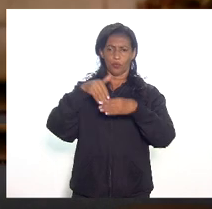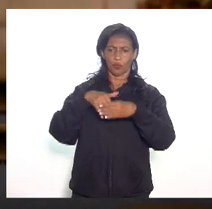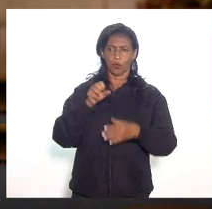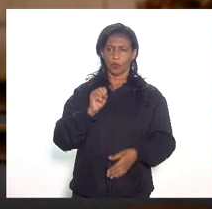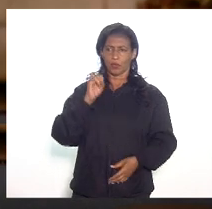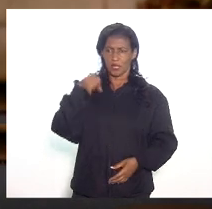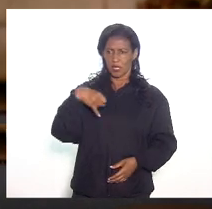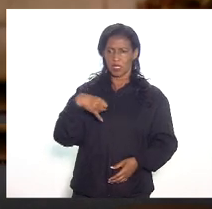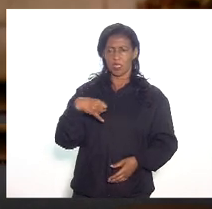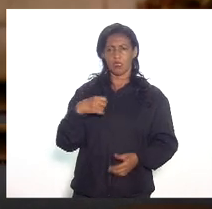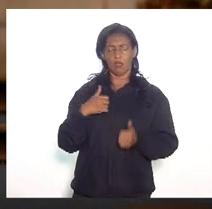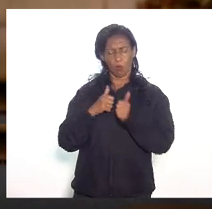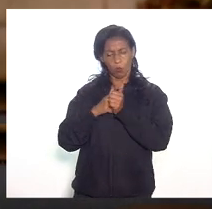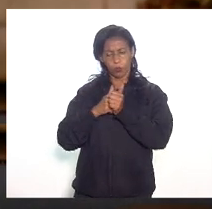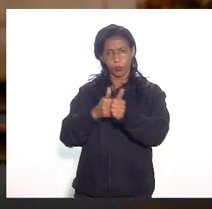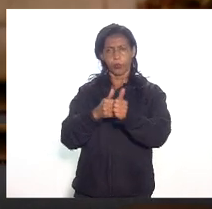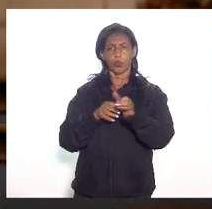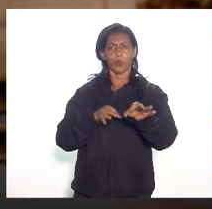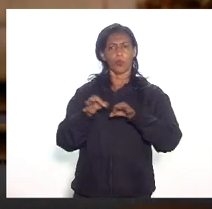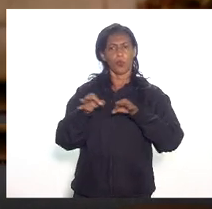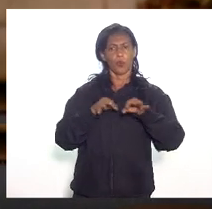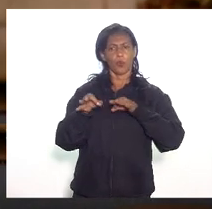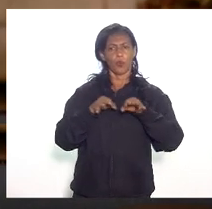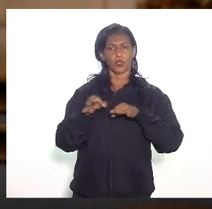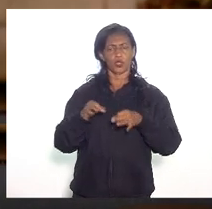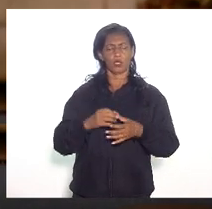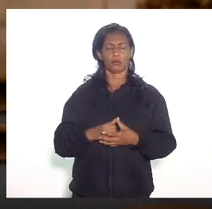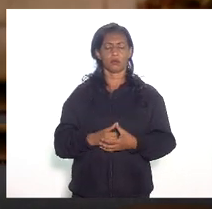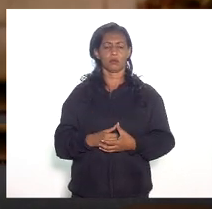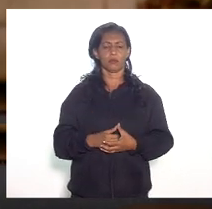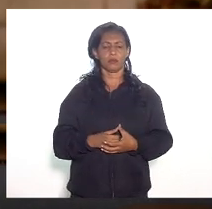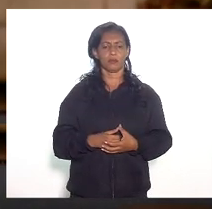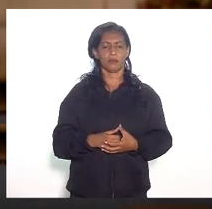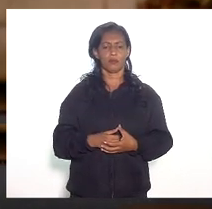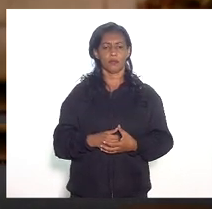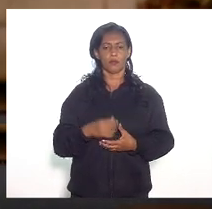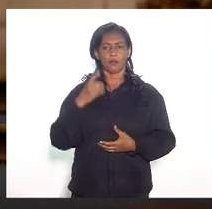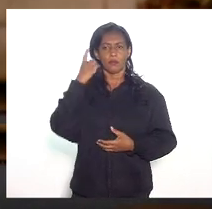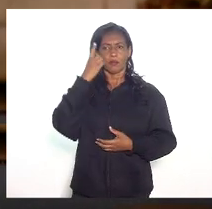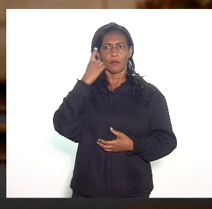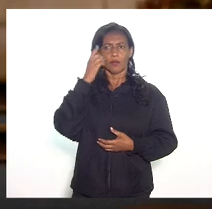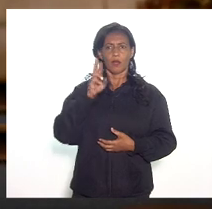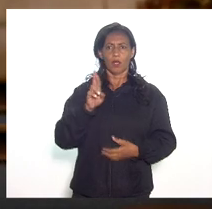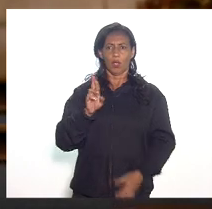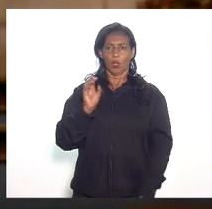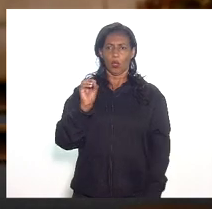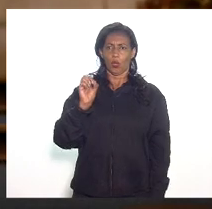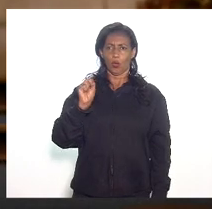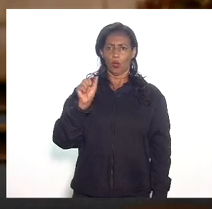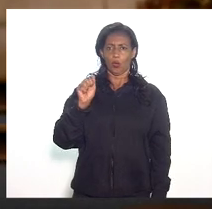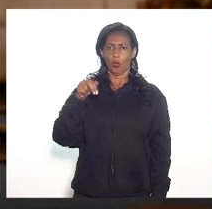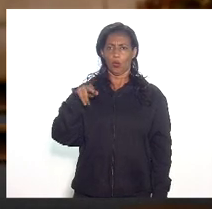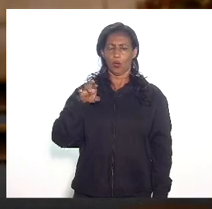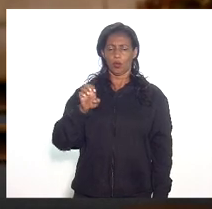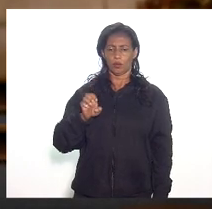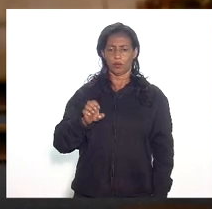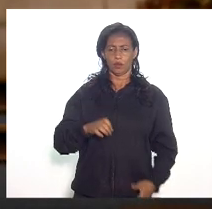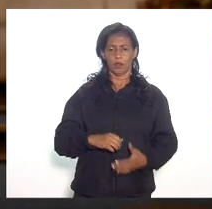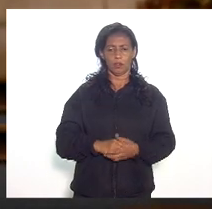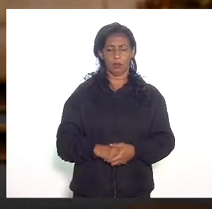acompanhando o seu projeto deputado Rodrigo Bacelar sim deputada Rosane Félix senhor presidente